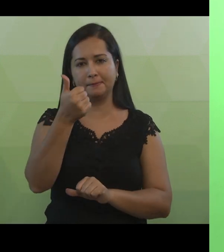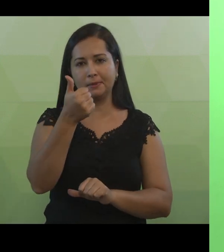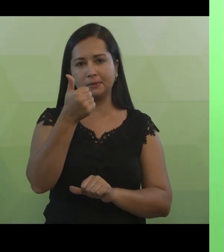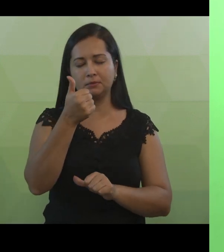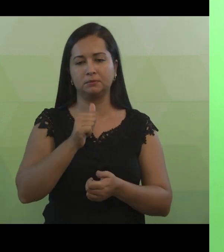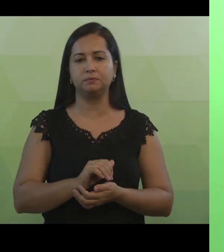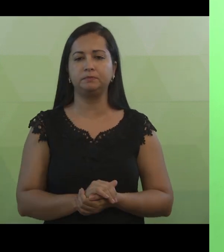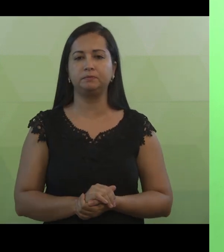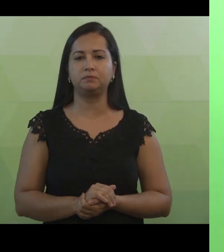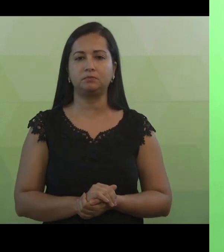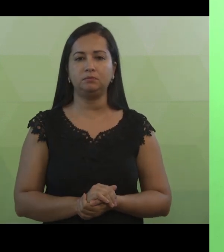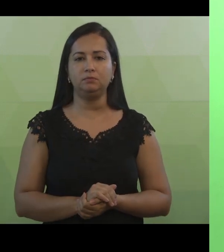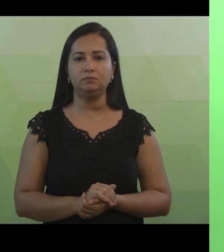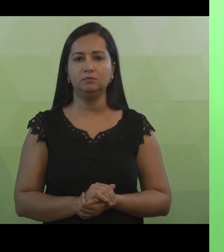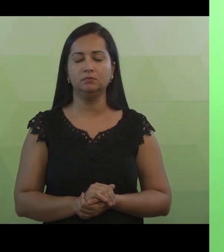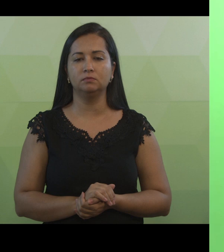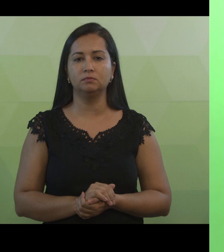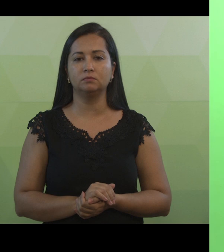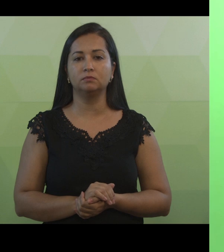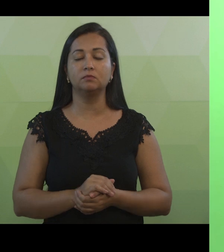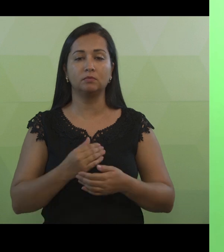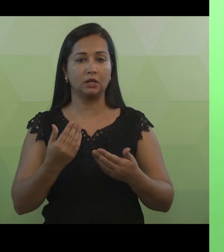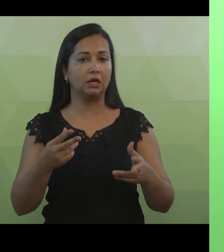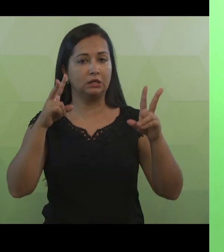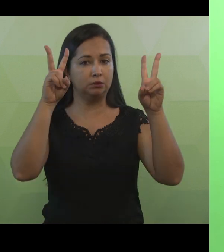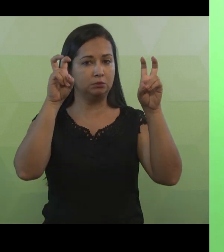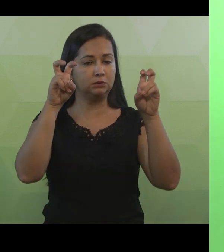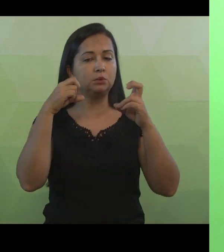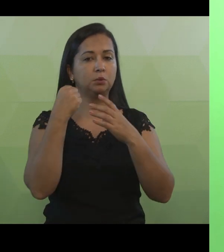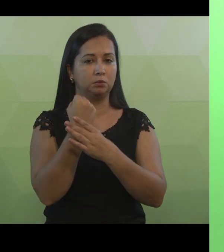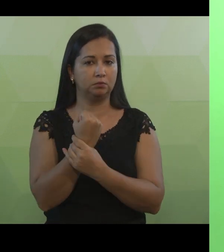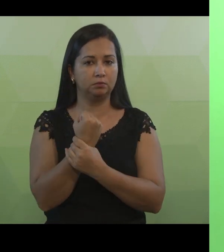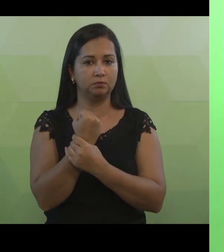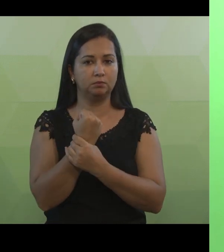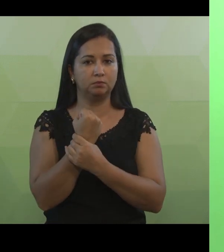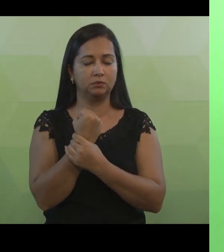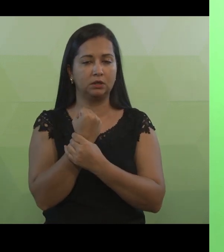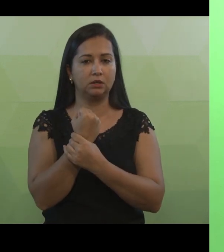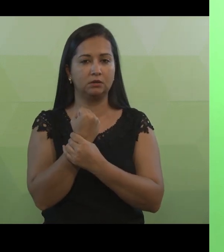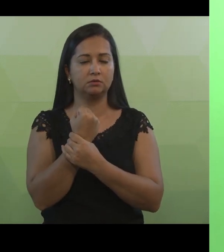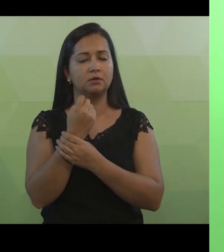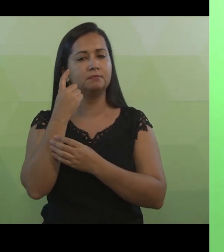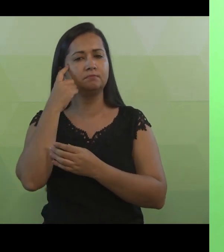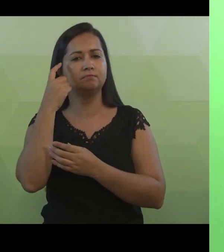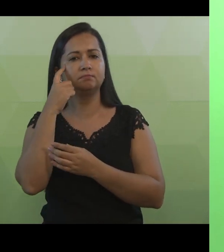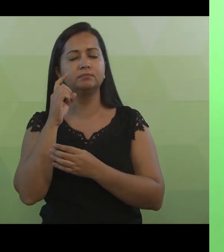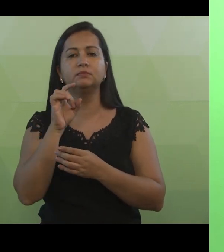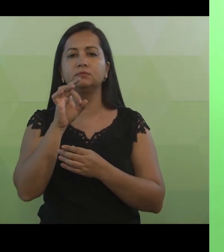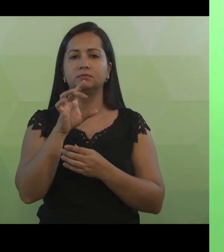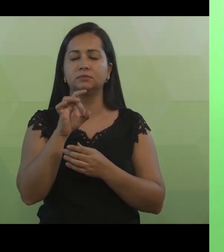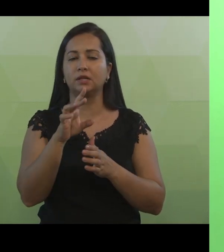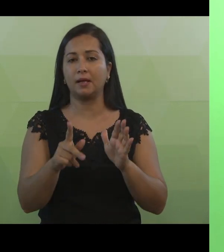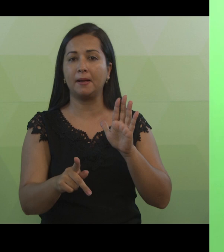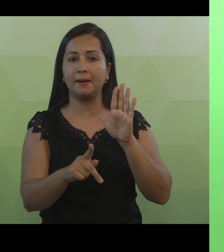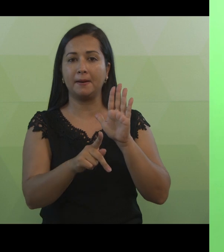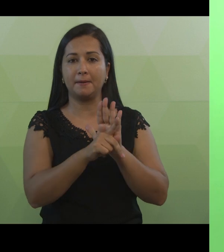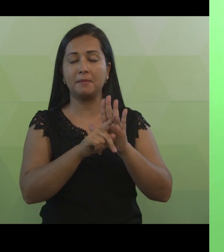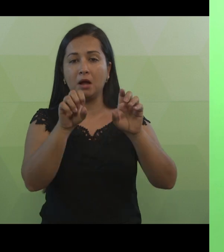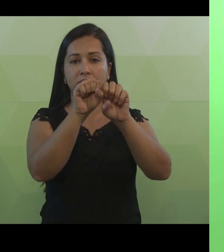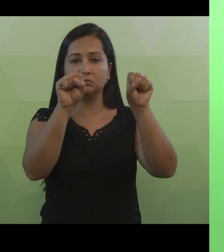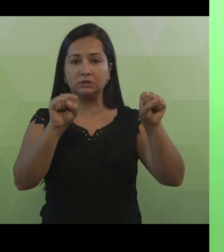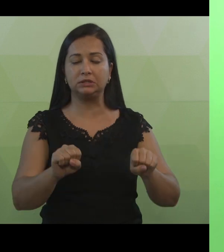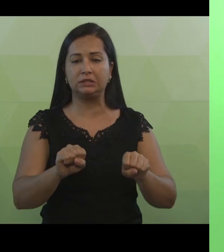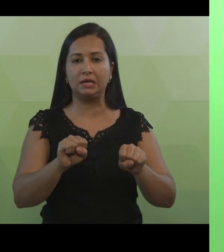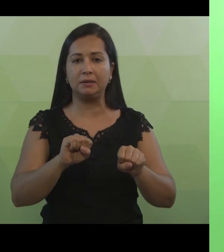Desejei destacar aqui que o conceito de segurança não está apenas relacionado à possibilidade de um sistema